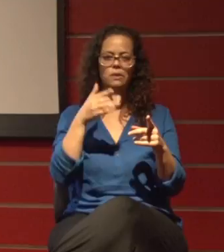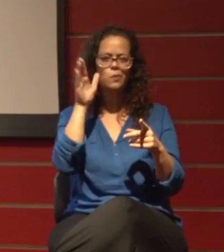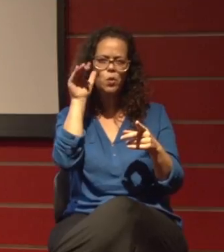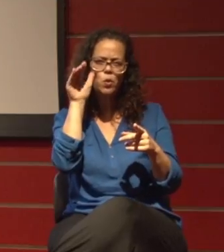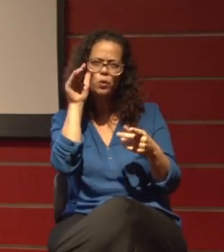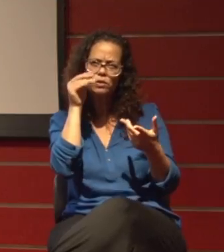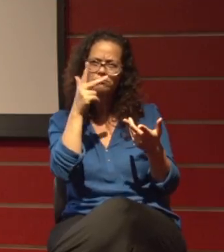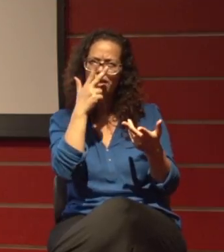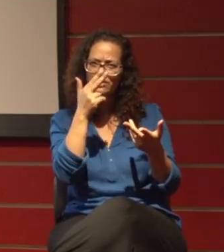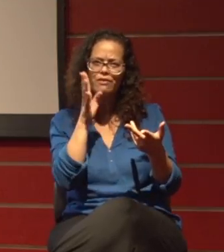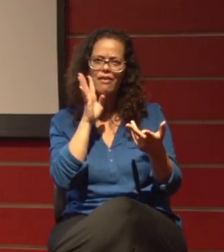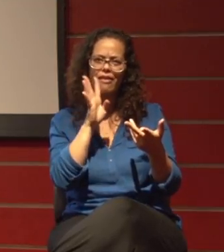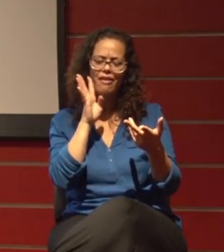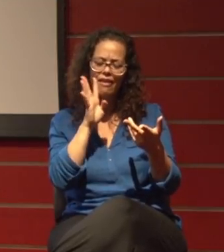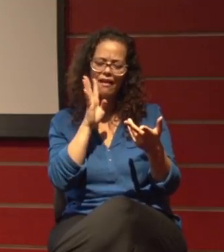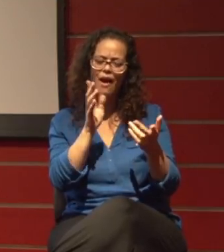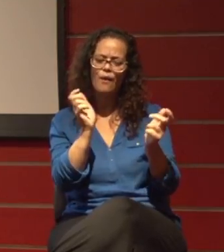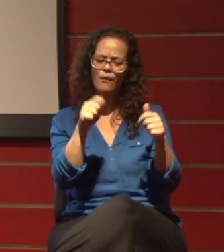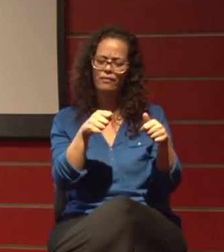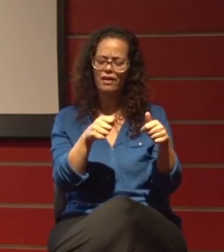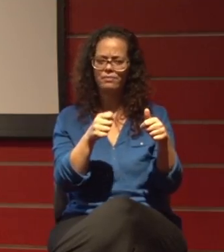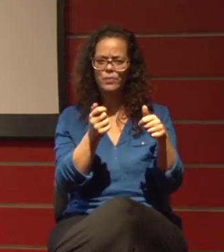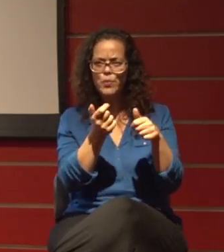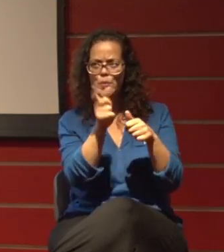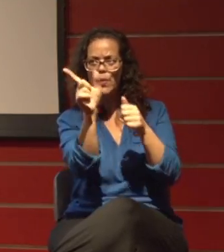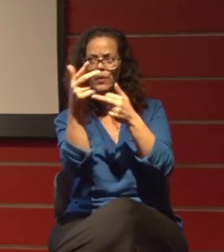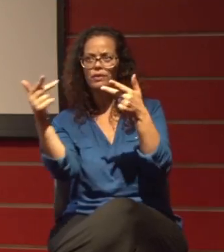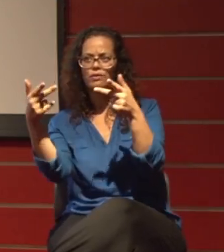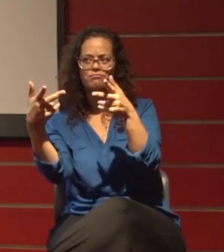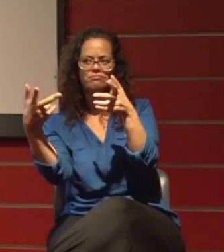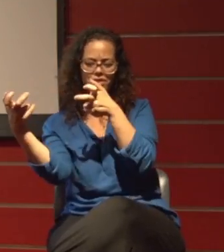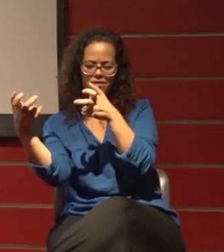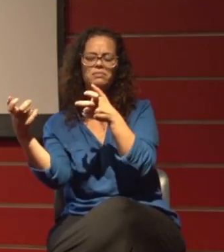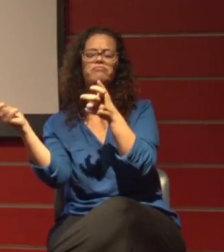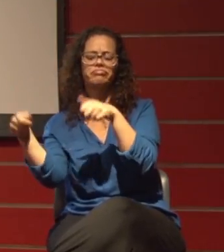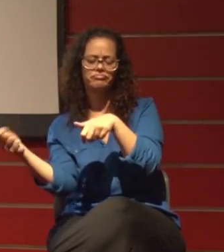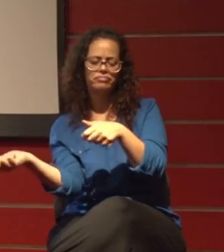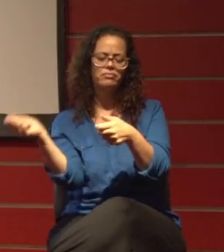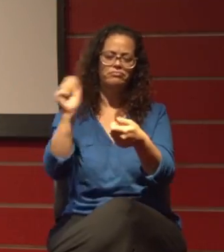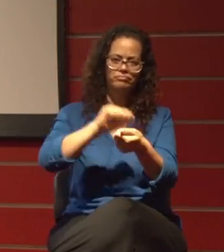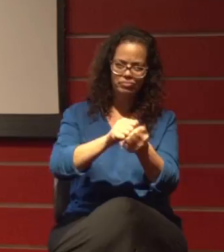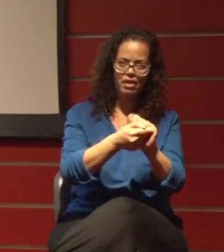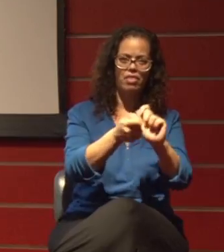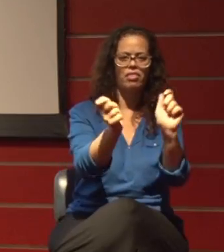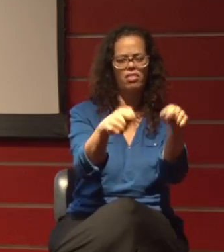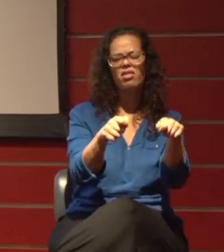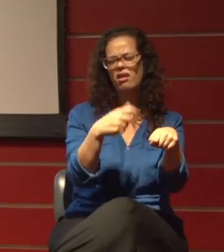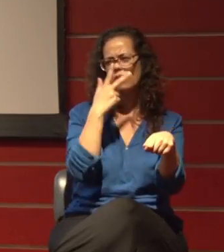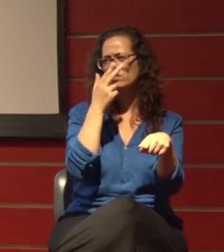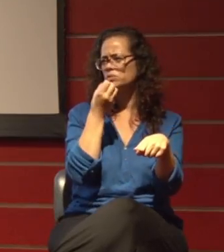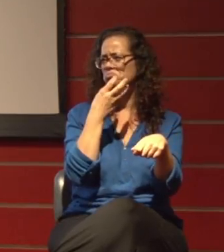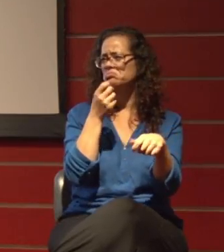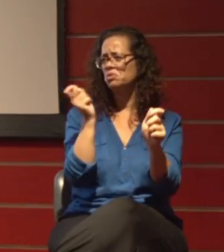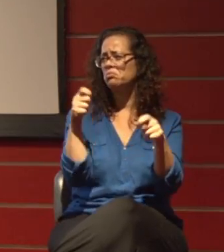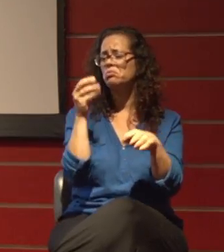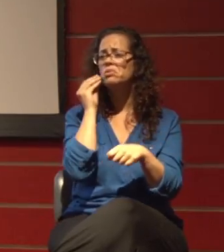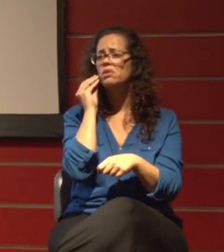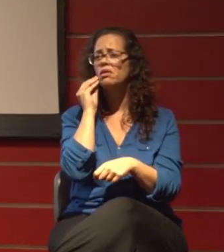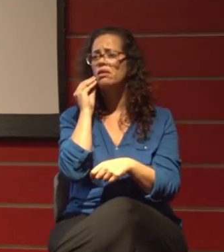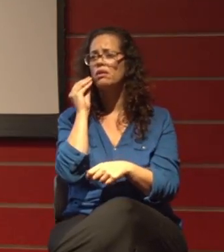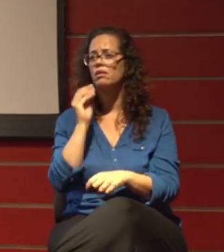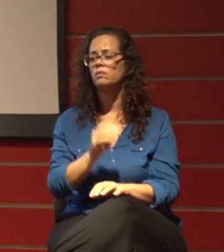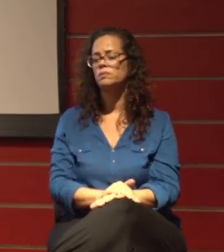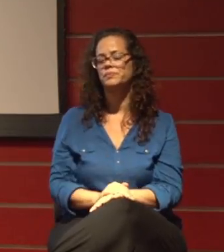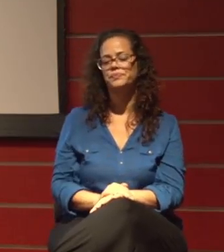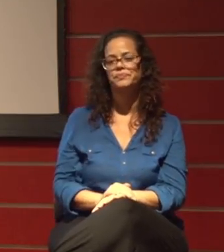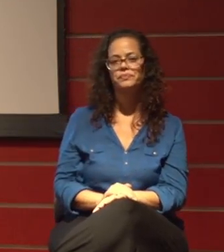curiosidade te levou a uma outra uma outra leitura né né então eu acredito que pode valer a pena sim tentar é justamente isso